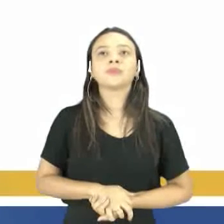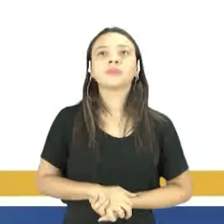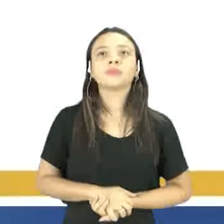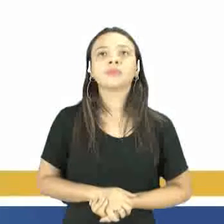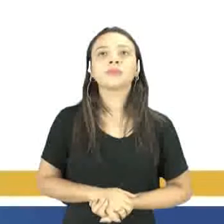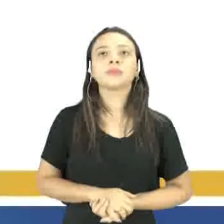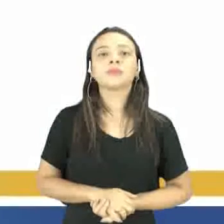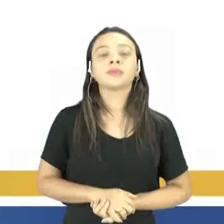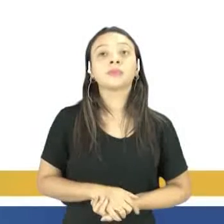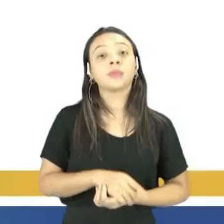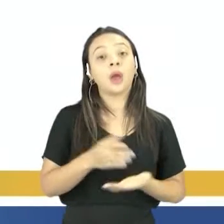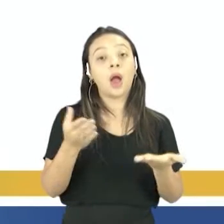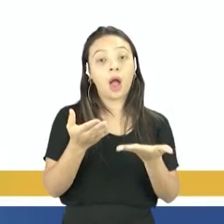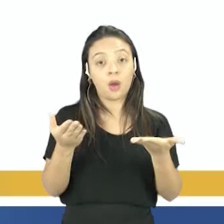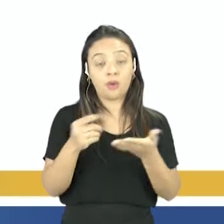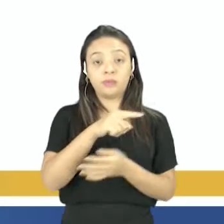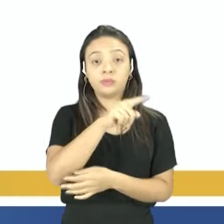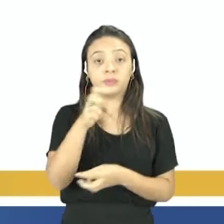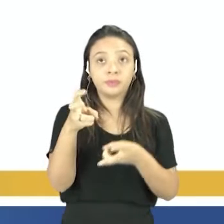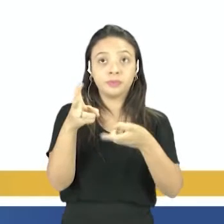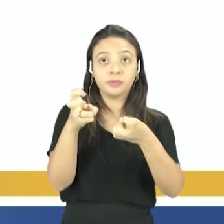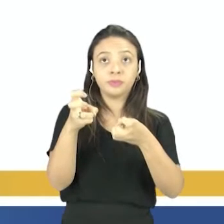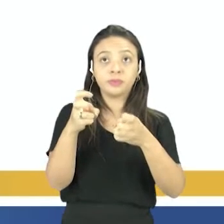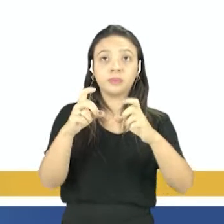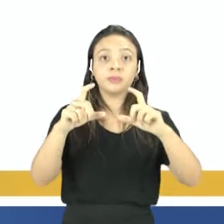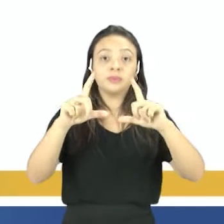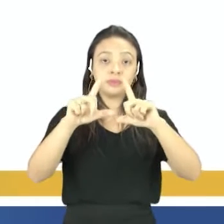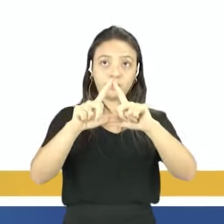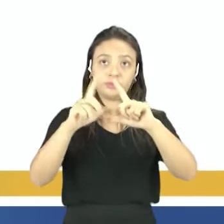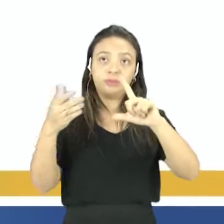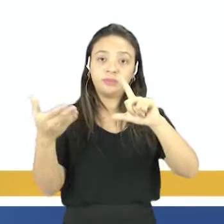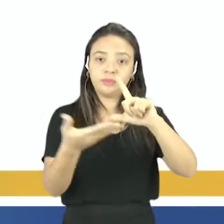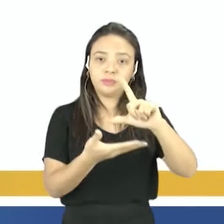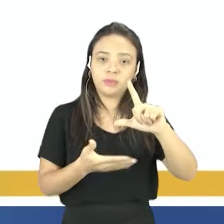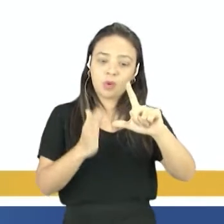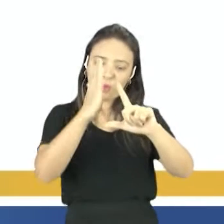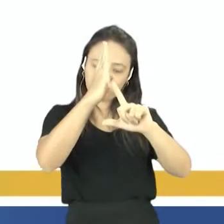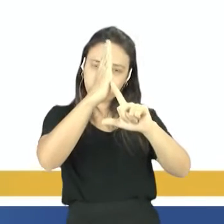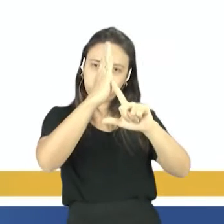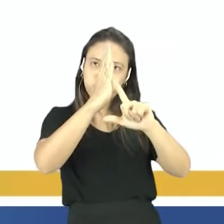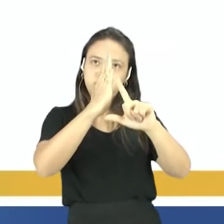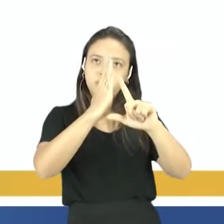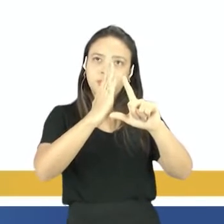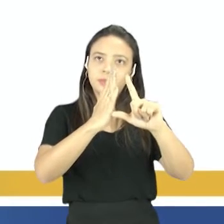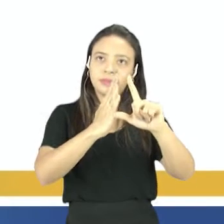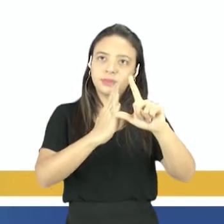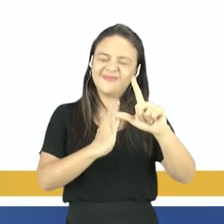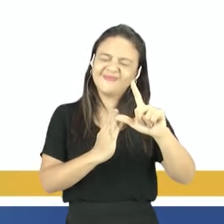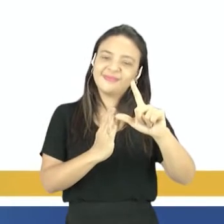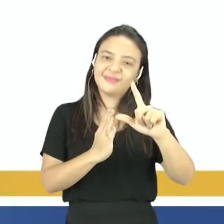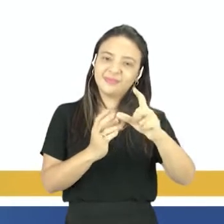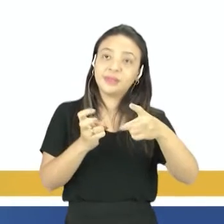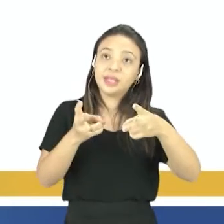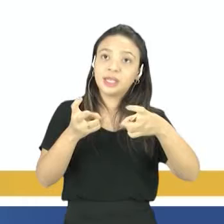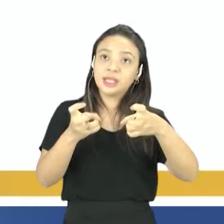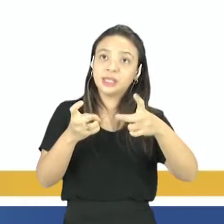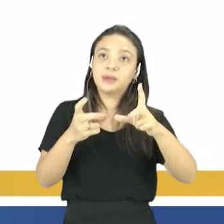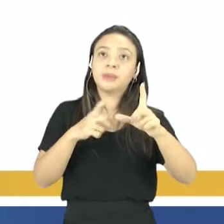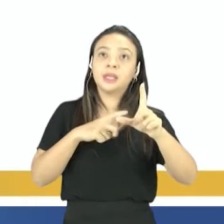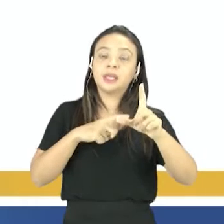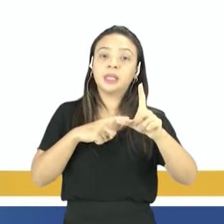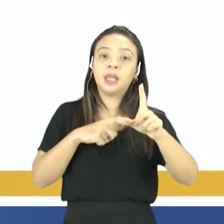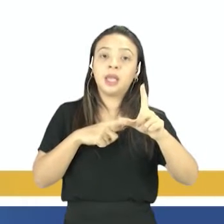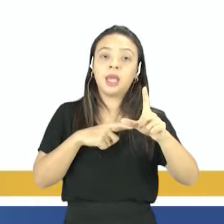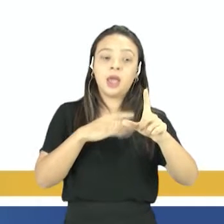E aqui é você visualizando, né, essa secção através de um corte por trás. Então repare que realmente, ó, esse lado aqui tem a